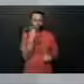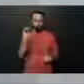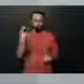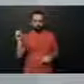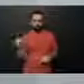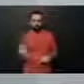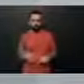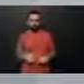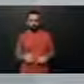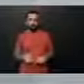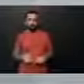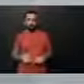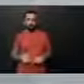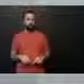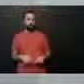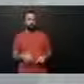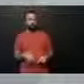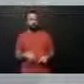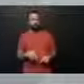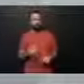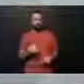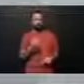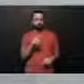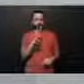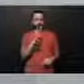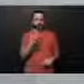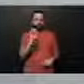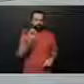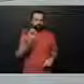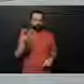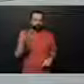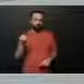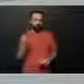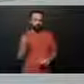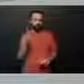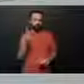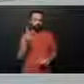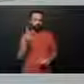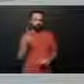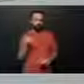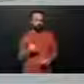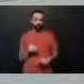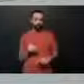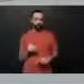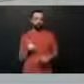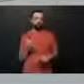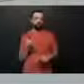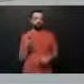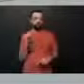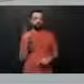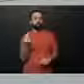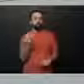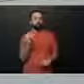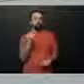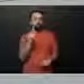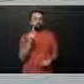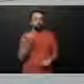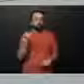lá, 200 o quê, professora? 200 unidades. Ou 20 dezenas ou 2